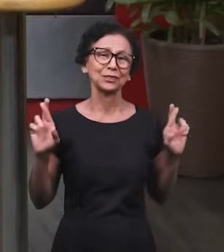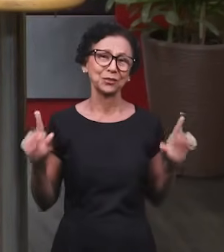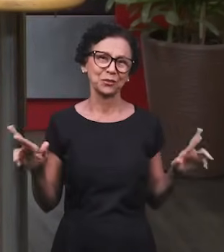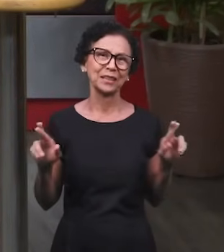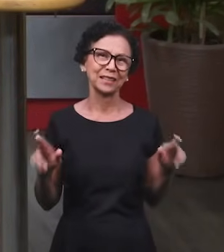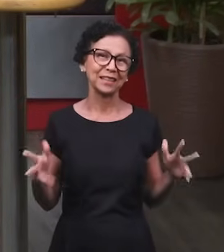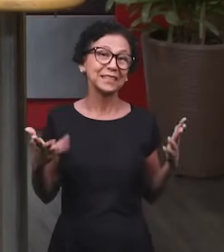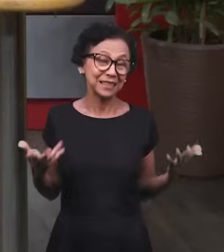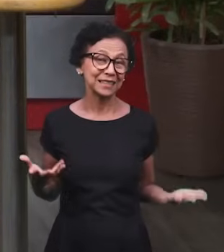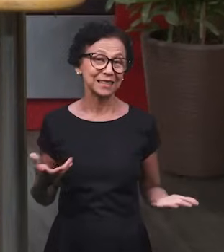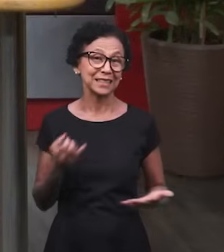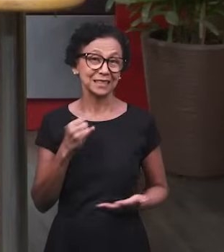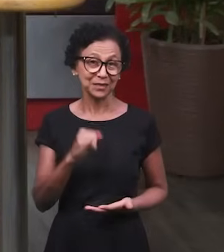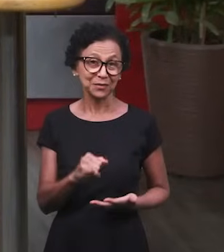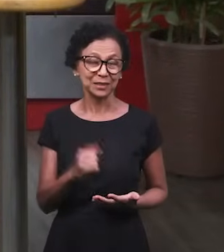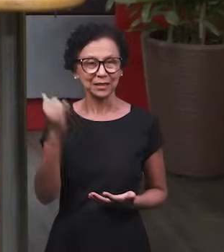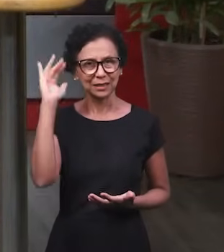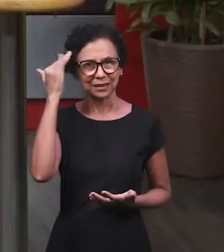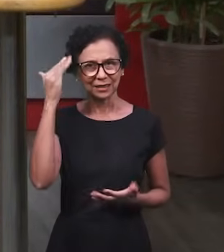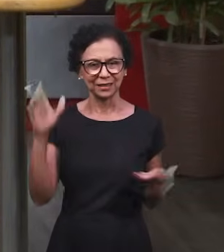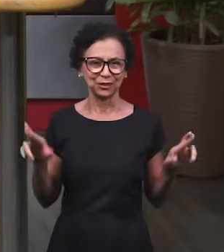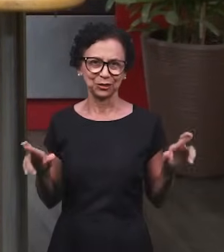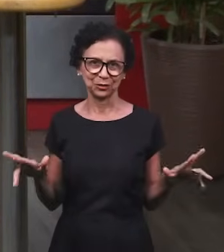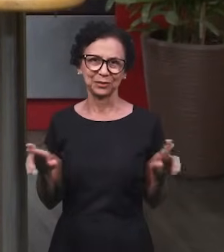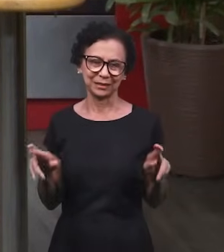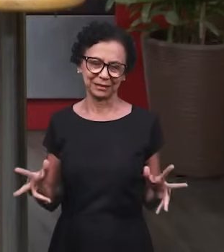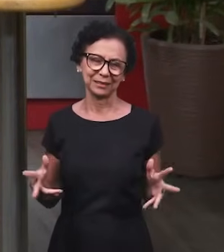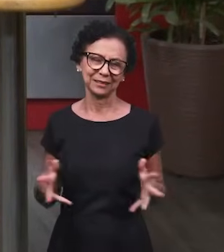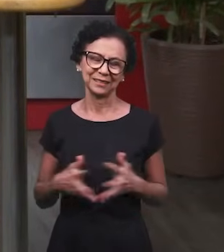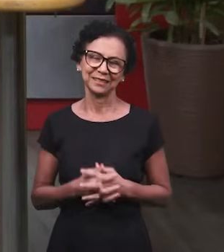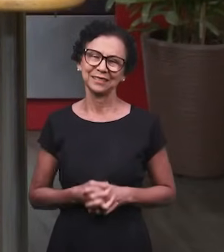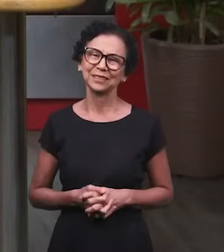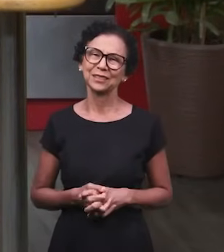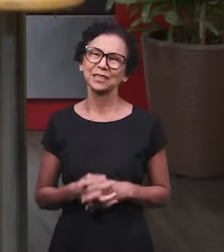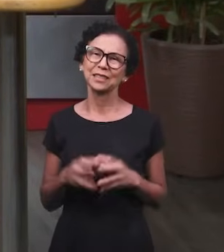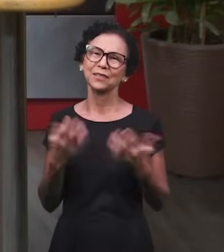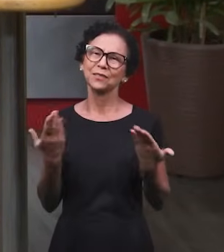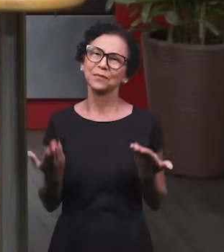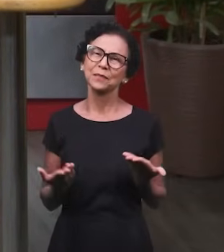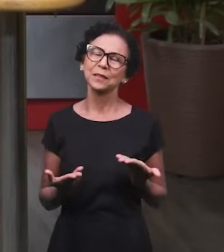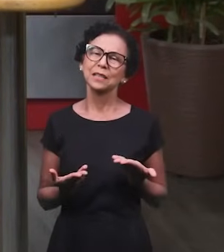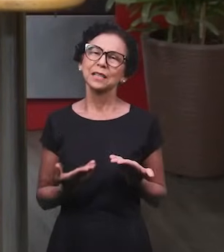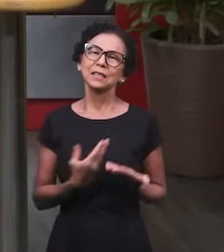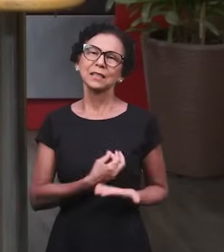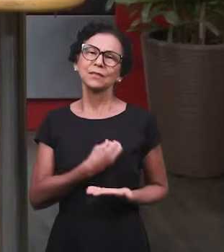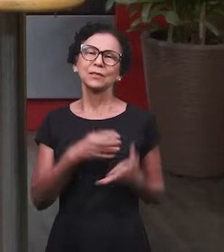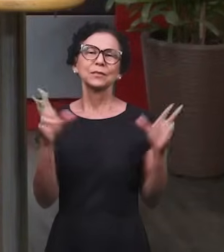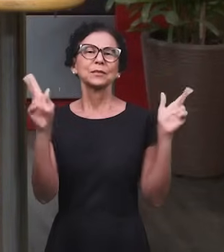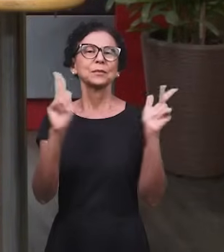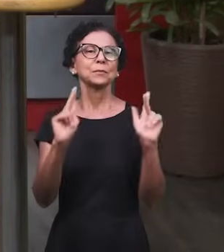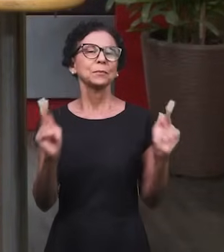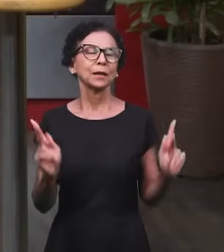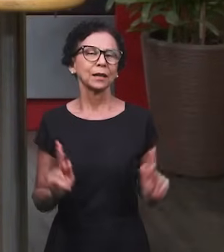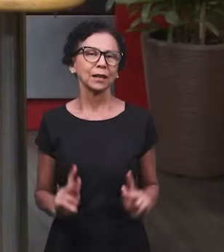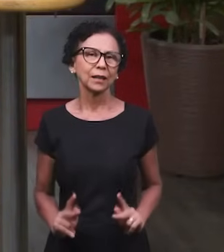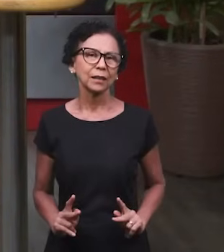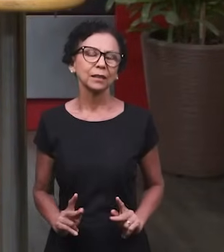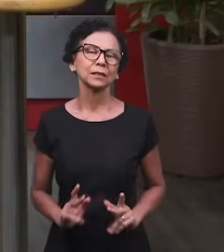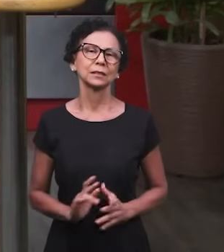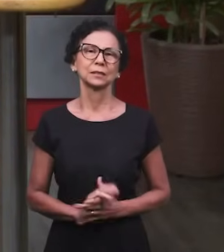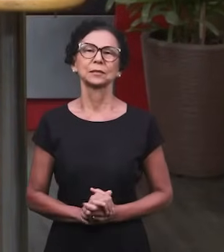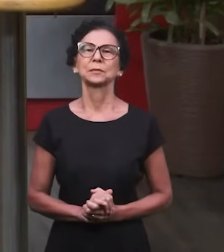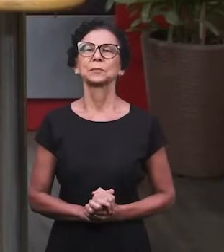Então são as diferenças então é é se você compreender essas diferenças você vai viver eh pacificamente Então existe coisas